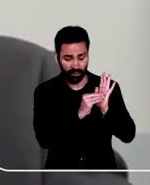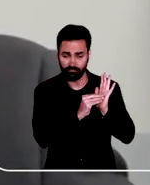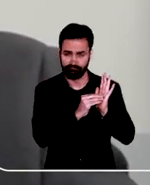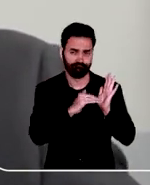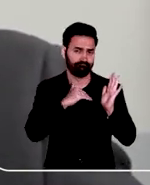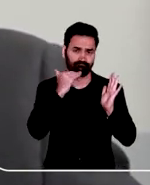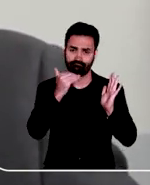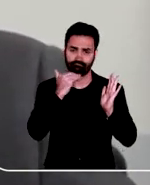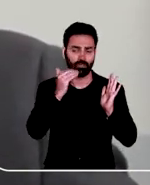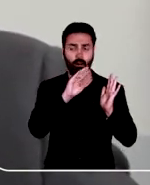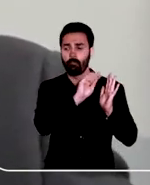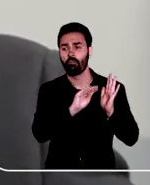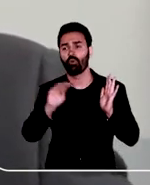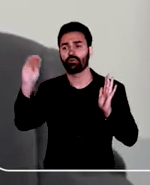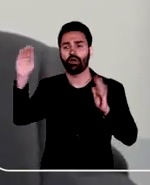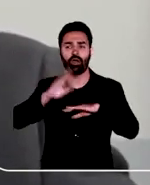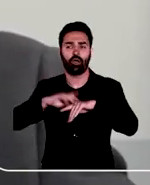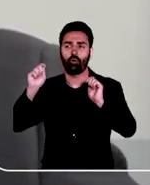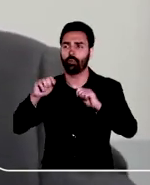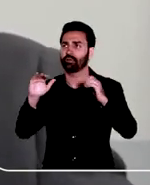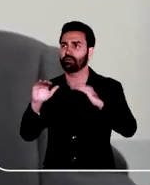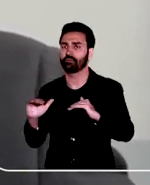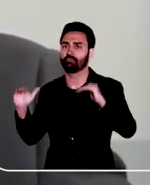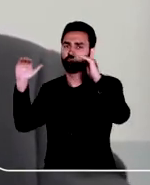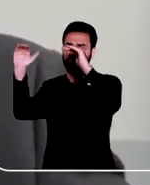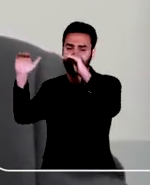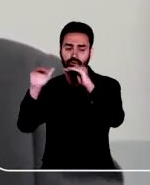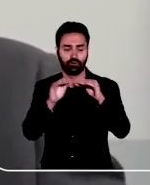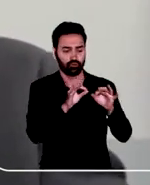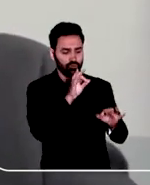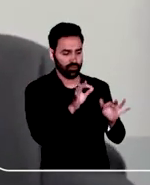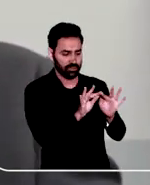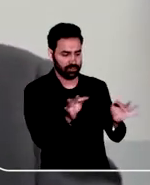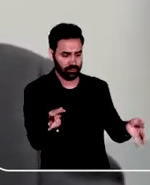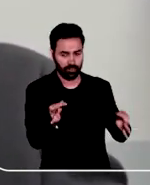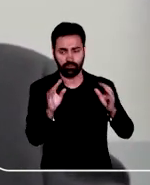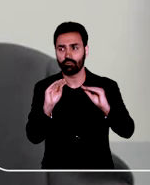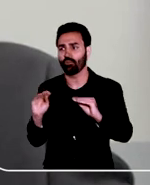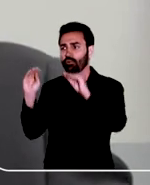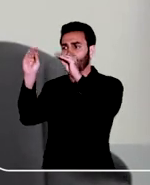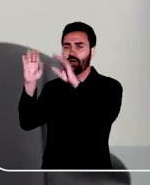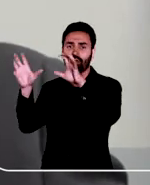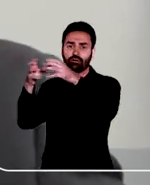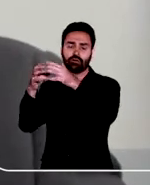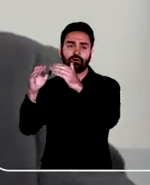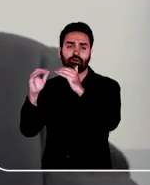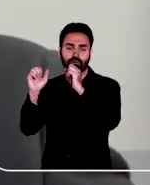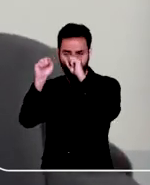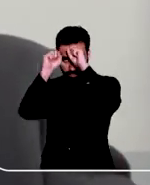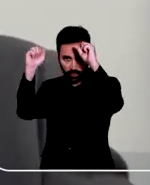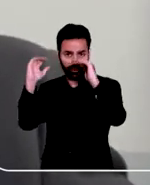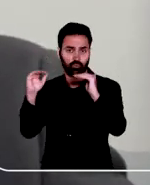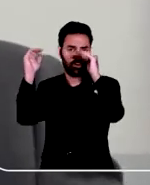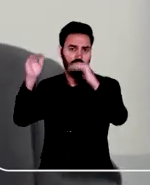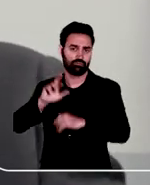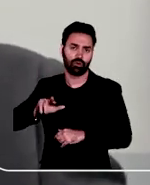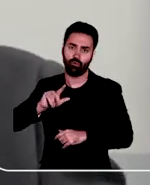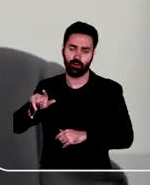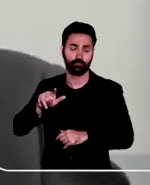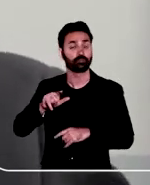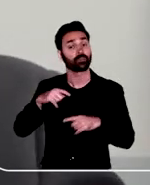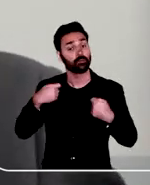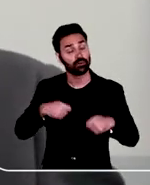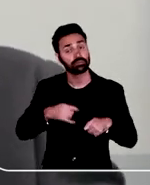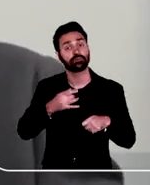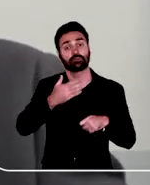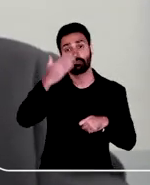a simples menção não é suficiente para deslocar a competência ou seja para sair do juiz singular e atingir um tribunal é necessário de